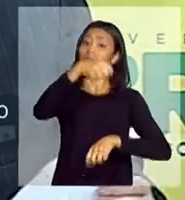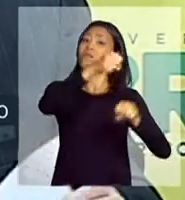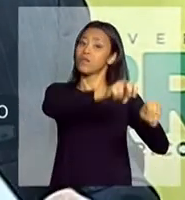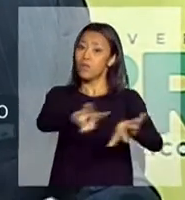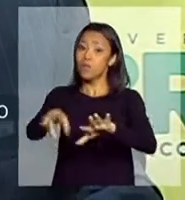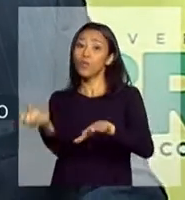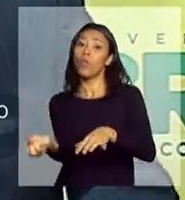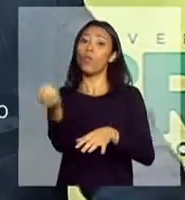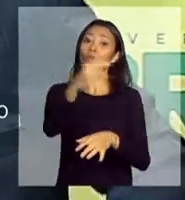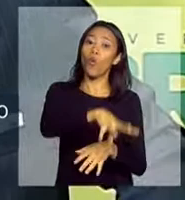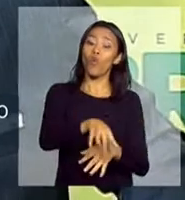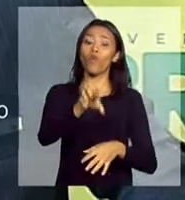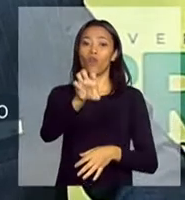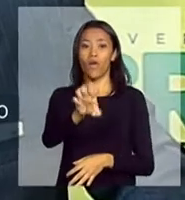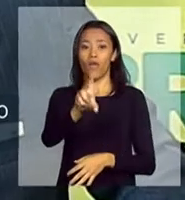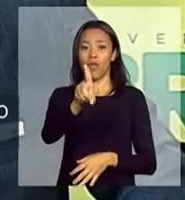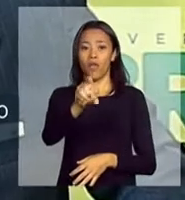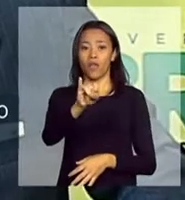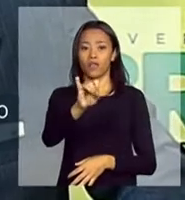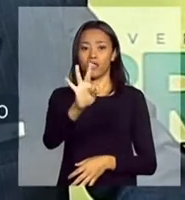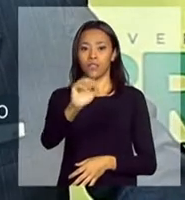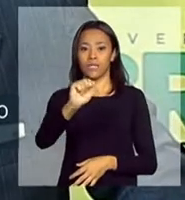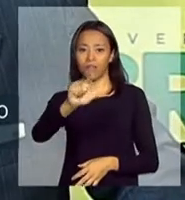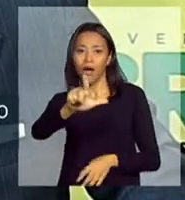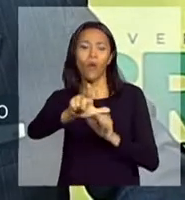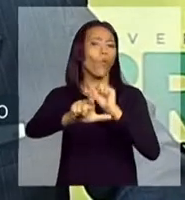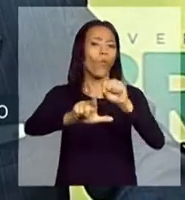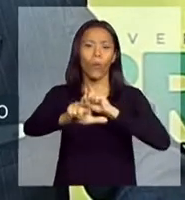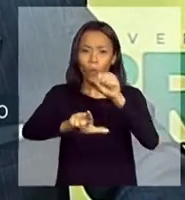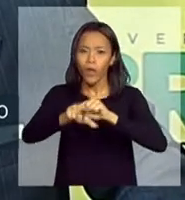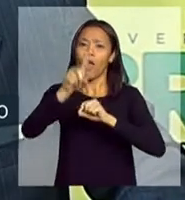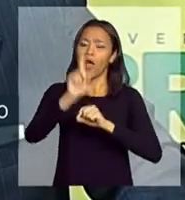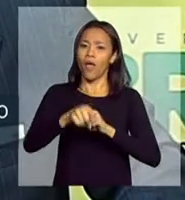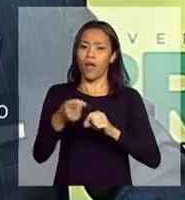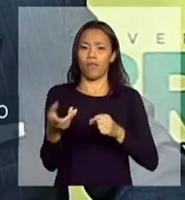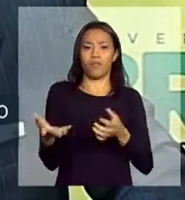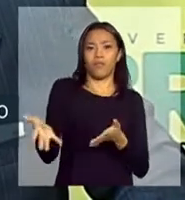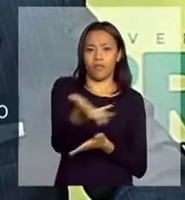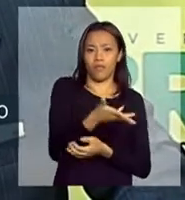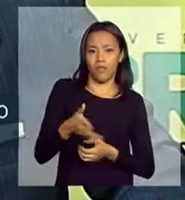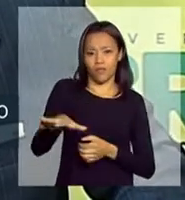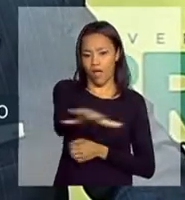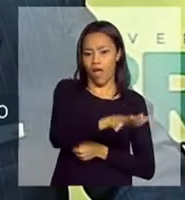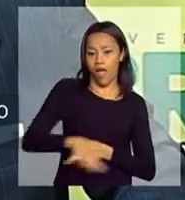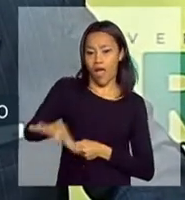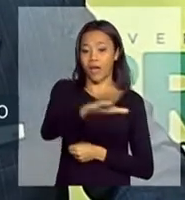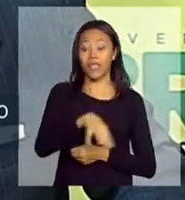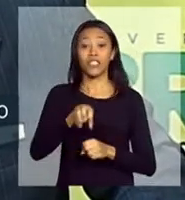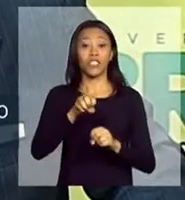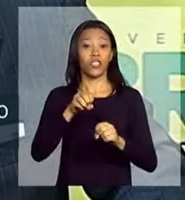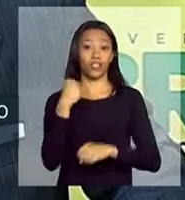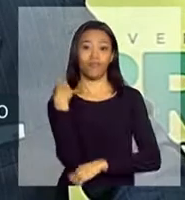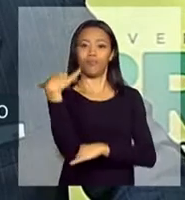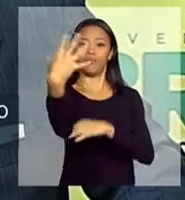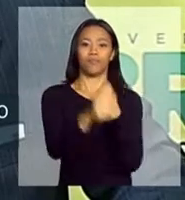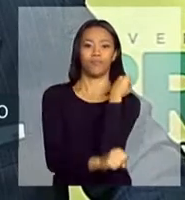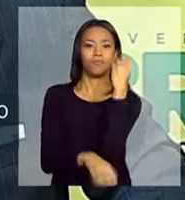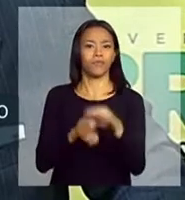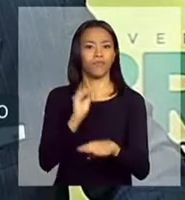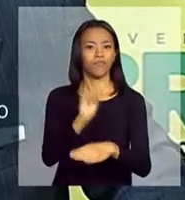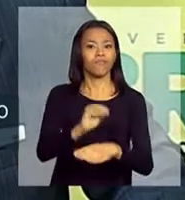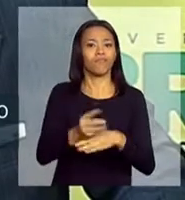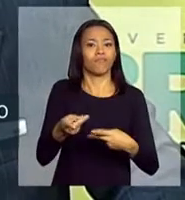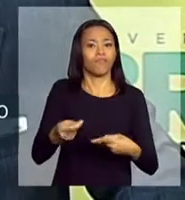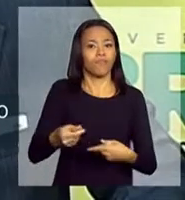um novo edital que é o edital de educação ambiental sustentabilidade na escola mas 100